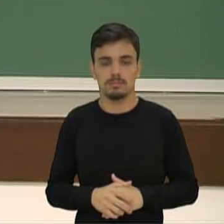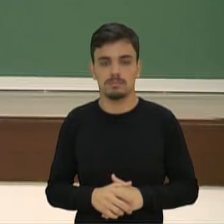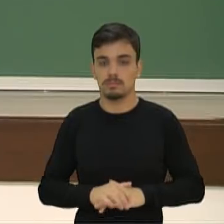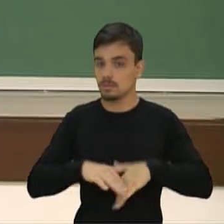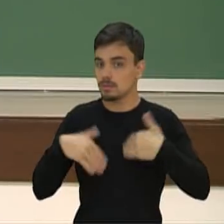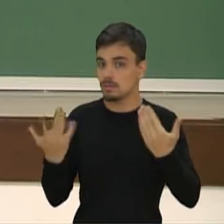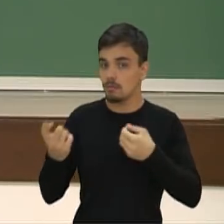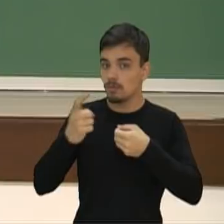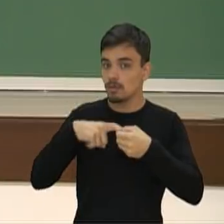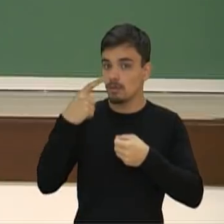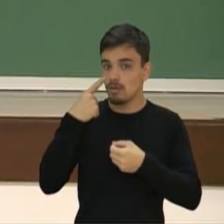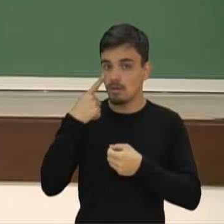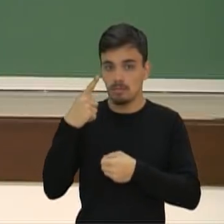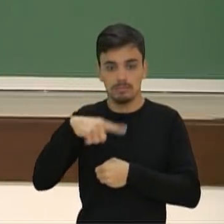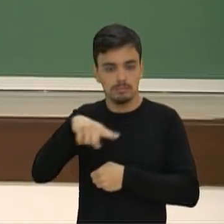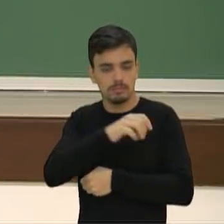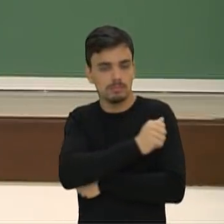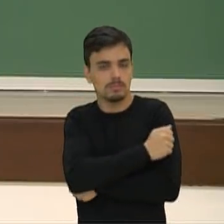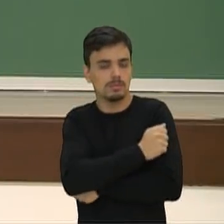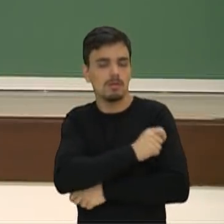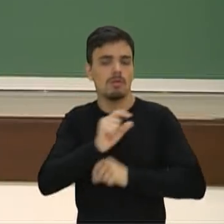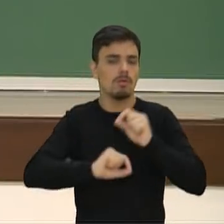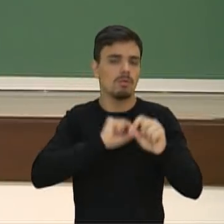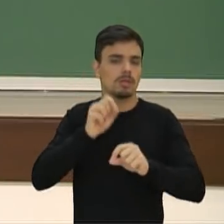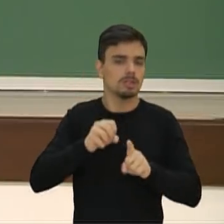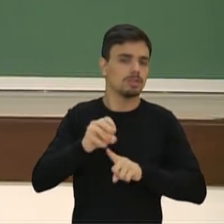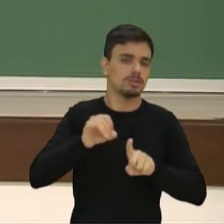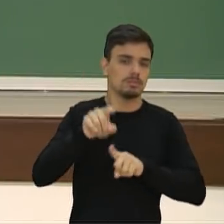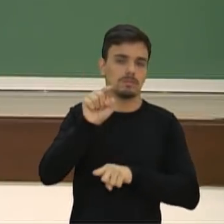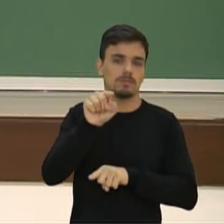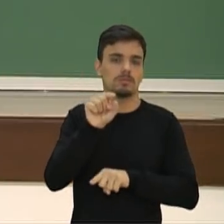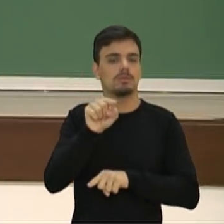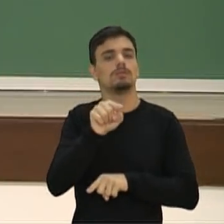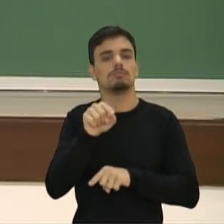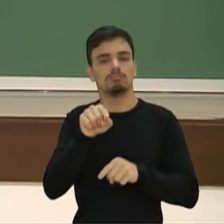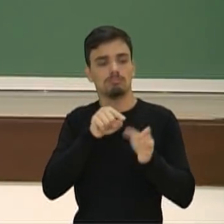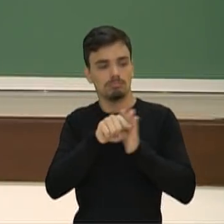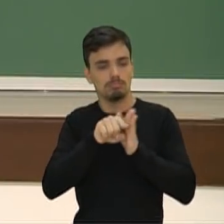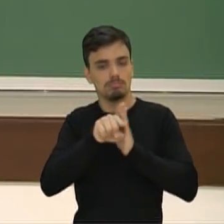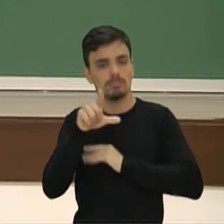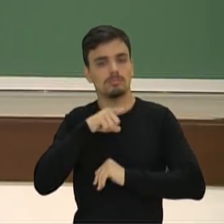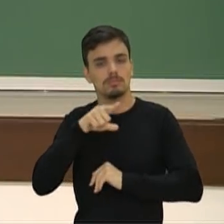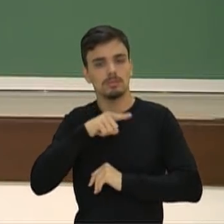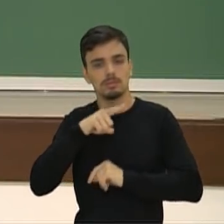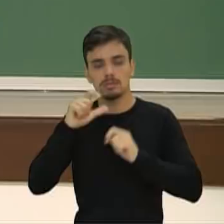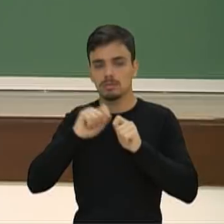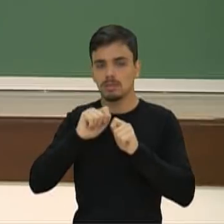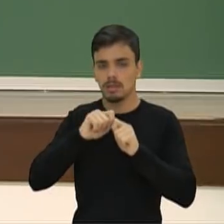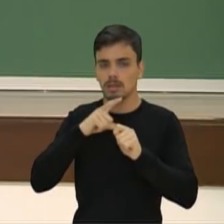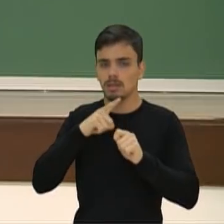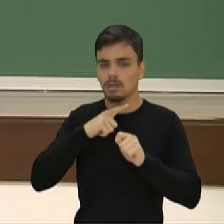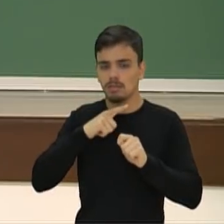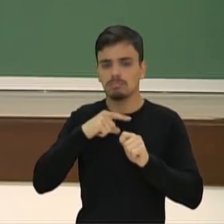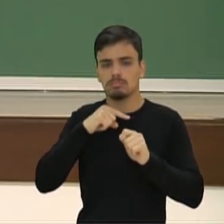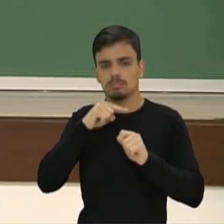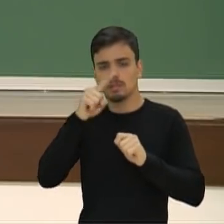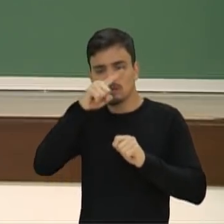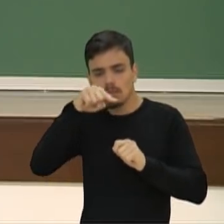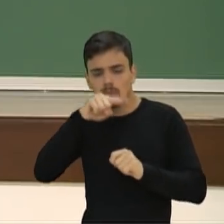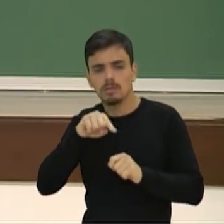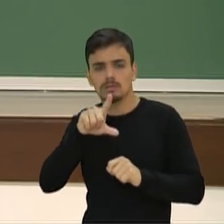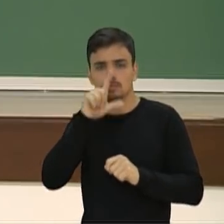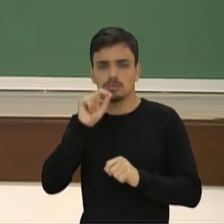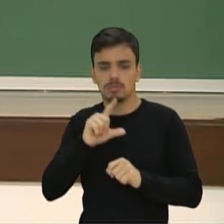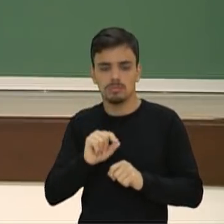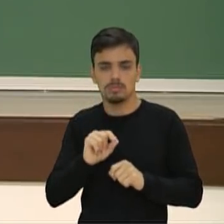Vamos lá então, prezados alunos, e a dica que eu dou para vocês aqui ao longo dessa questão é vá circulando, vá destacando os componentes